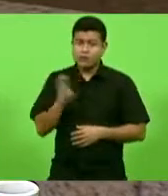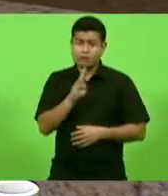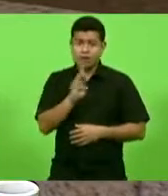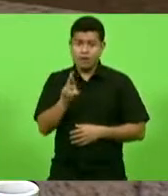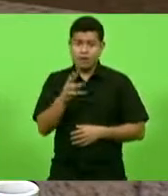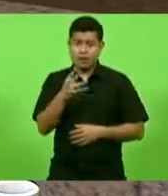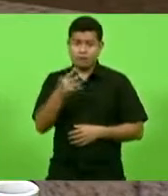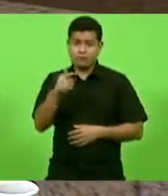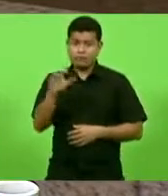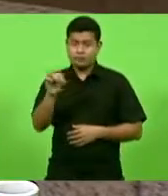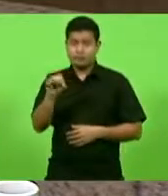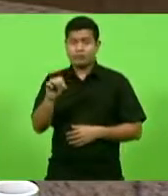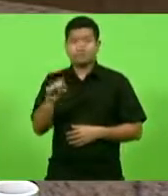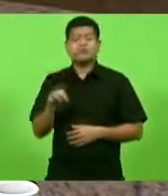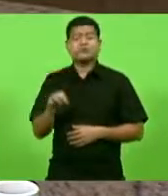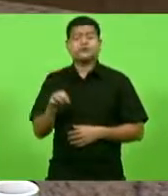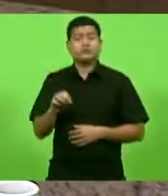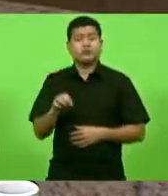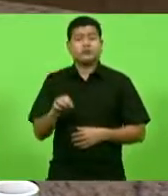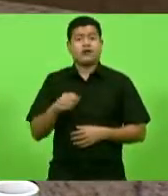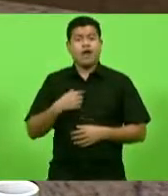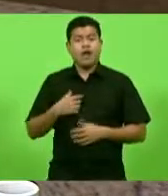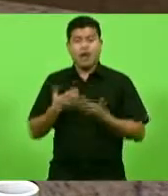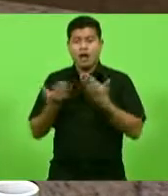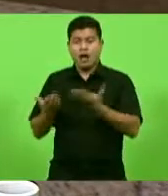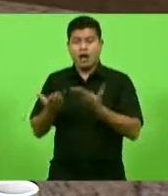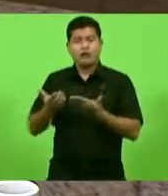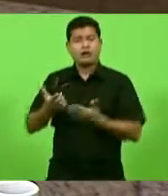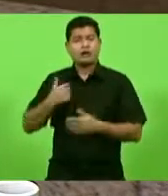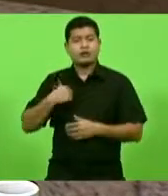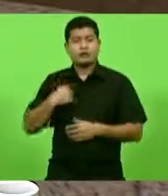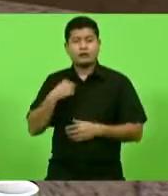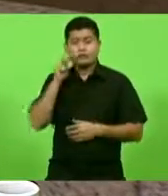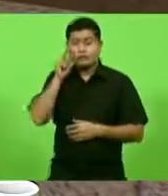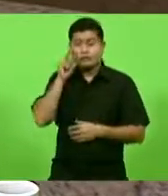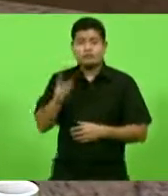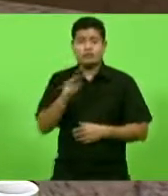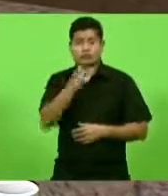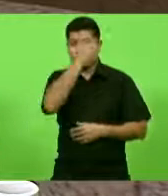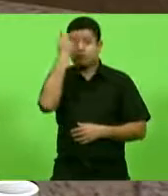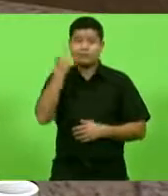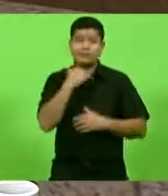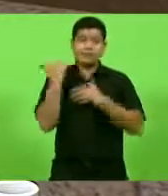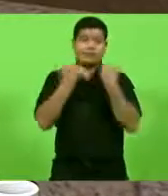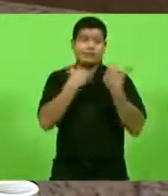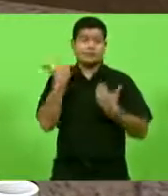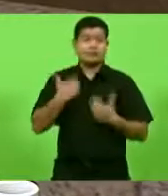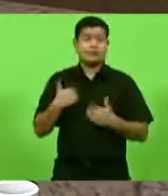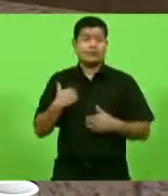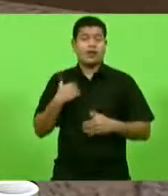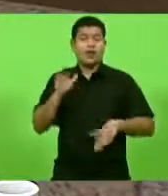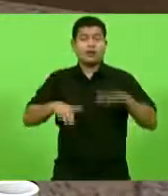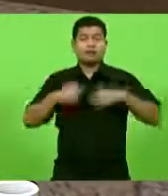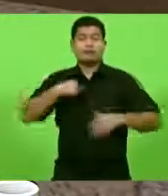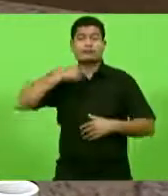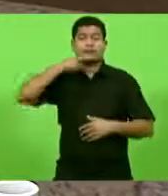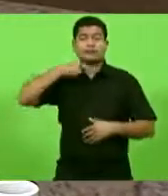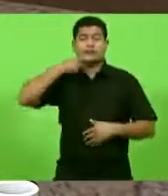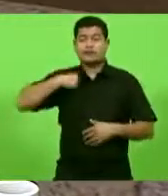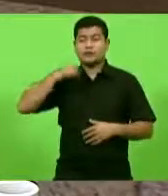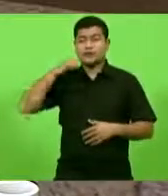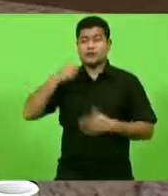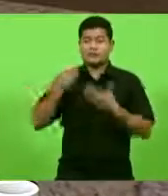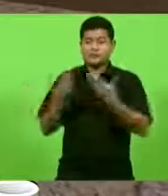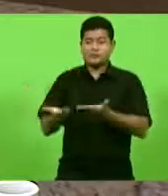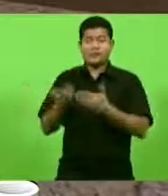como ninguém, que acompanhou vidas serem ceifadas, que não conseguiu muitas vezes chegar para ajudar uma pessoa e chegar a